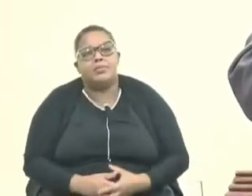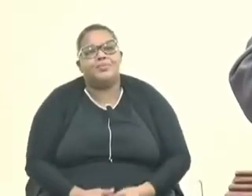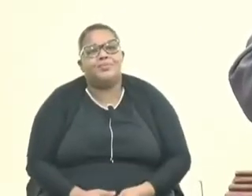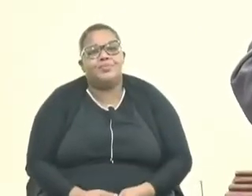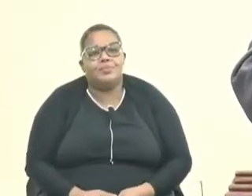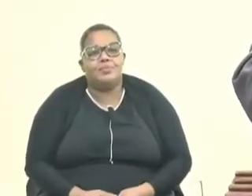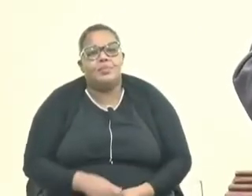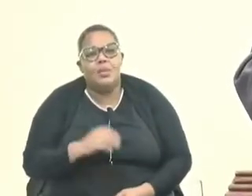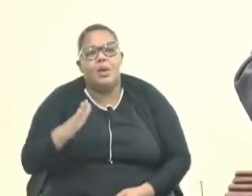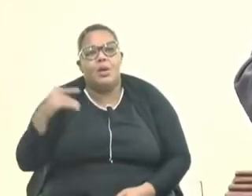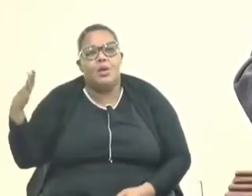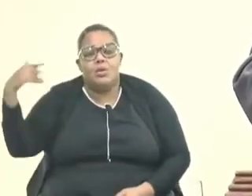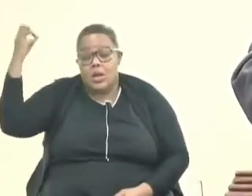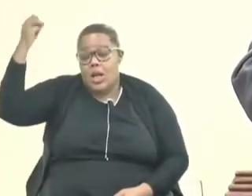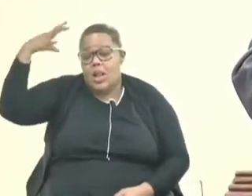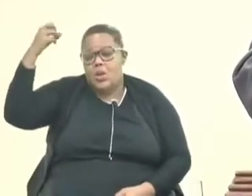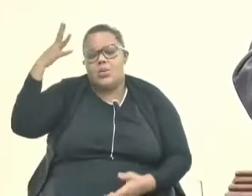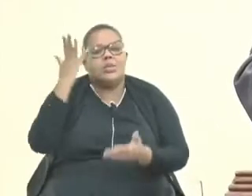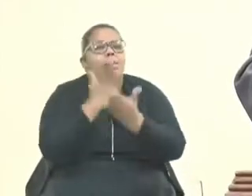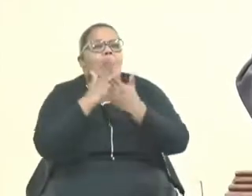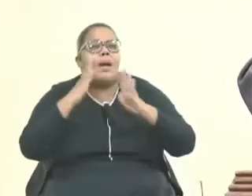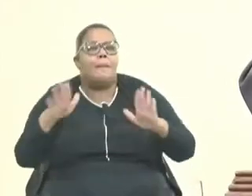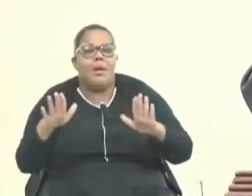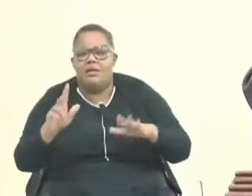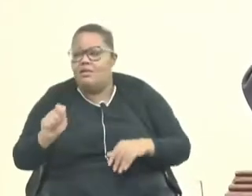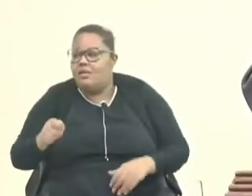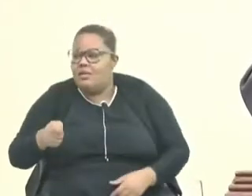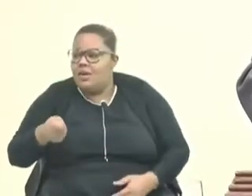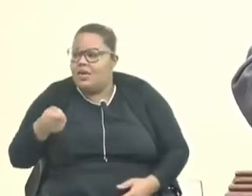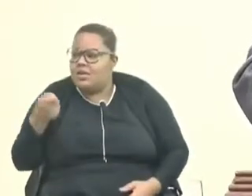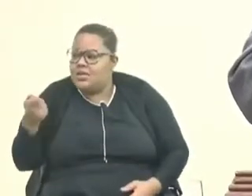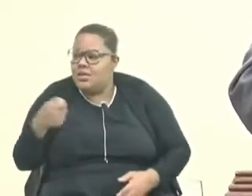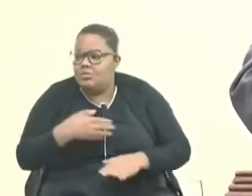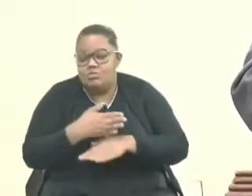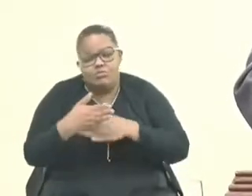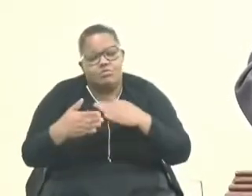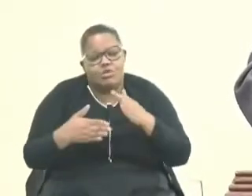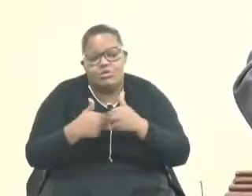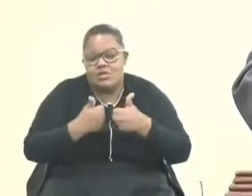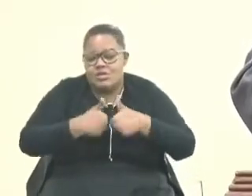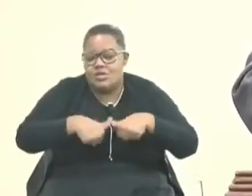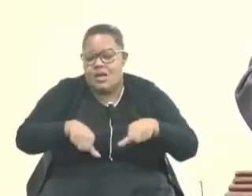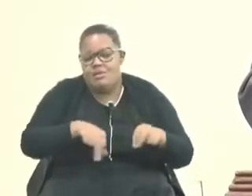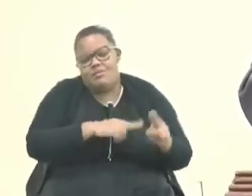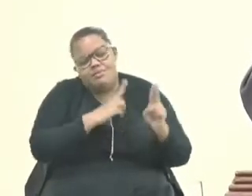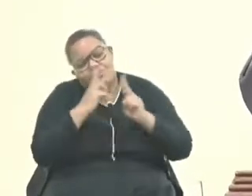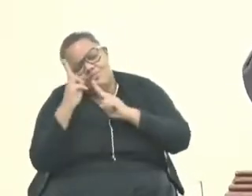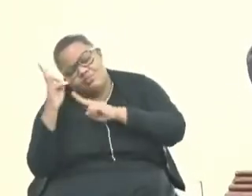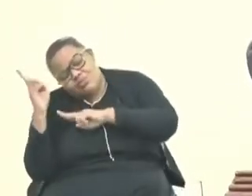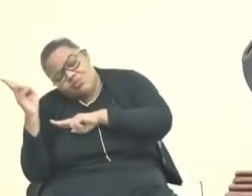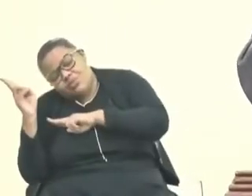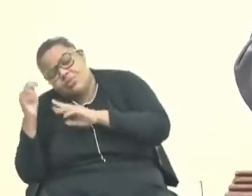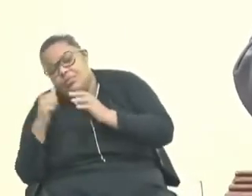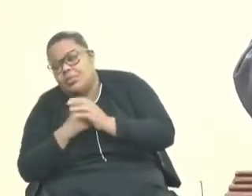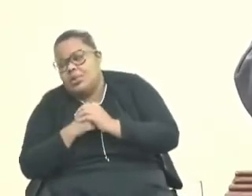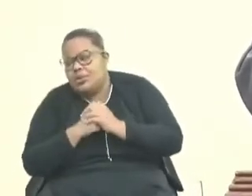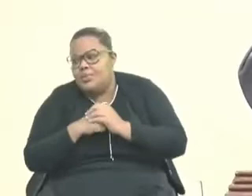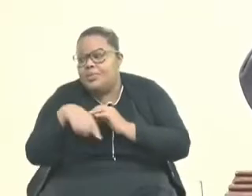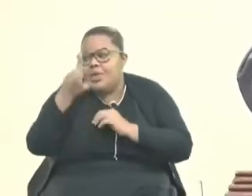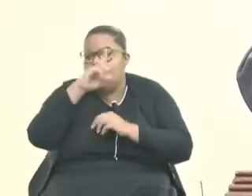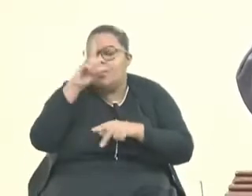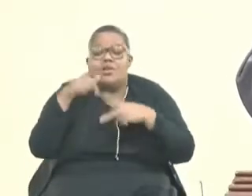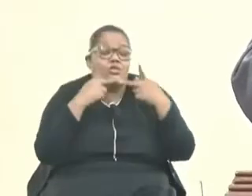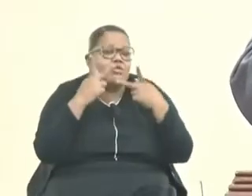quando a lâmpada se apagava era sinal que todos estavam dormindo não tinha sentido Deus falar então